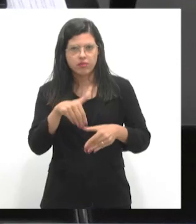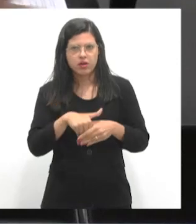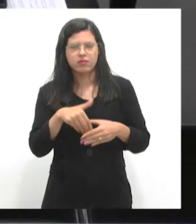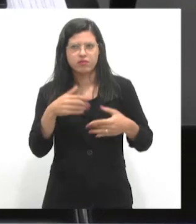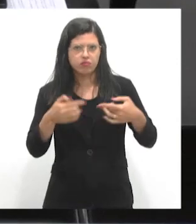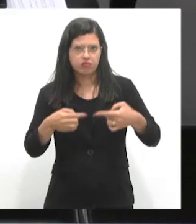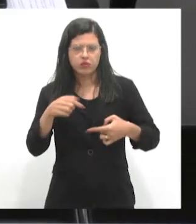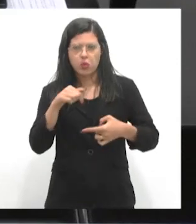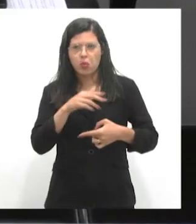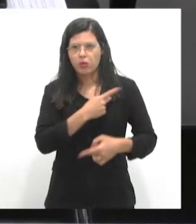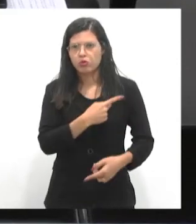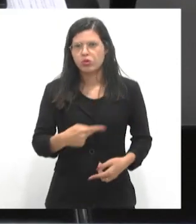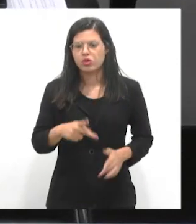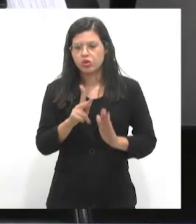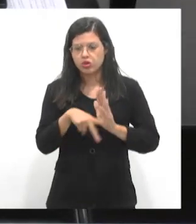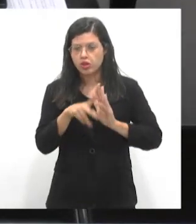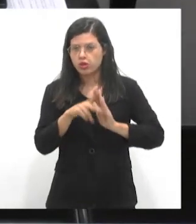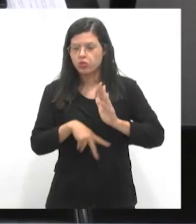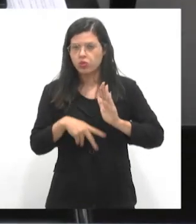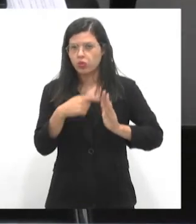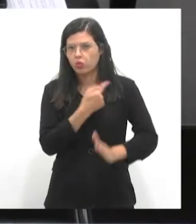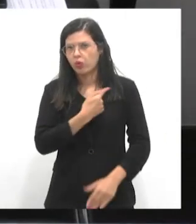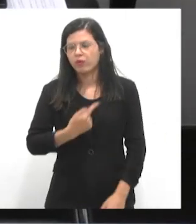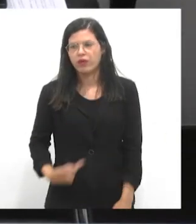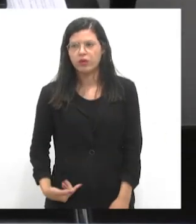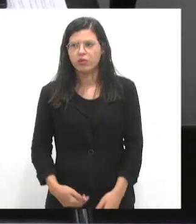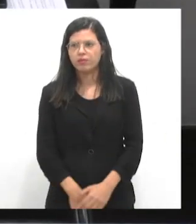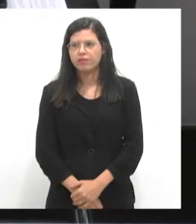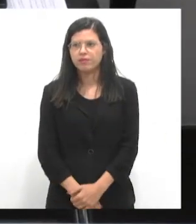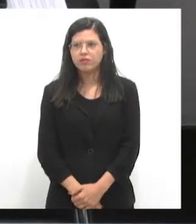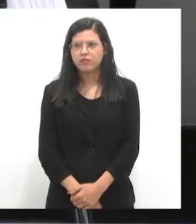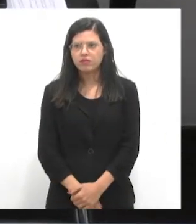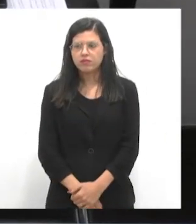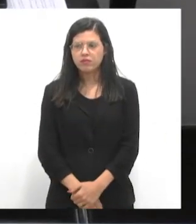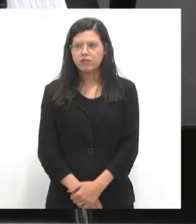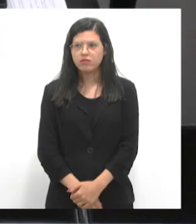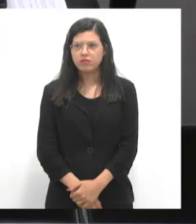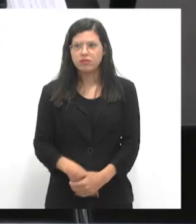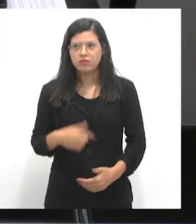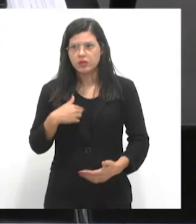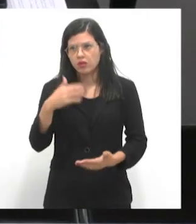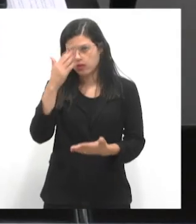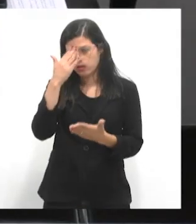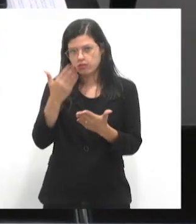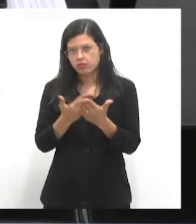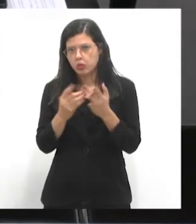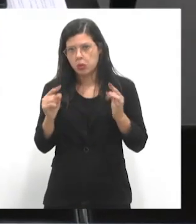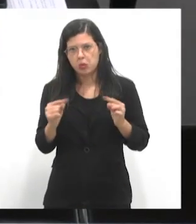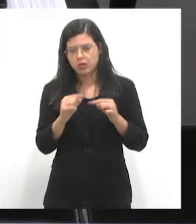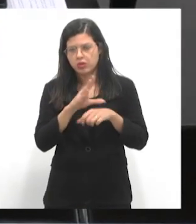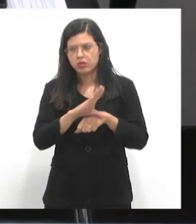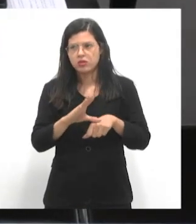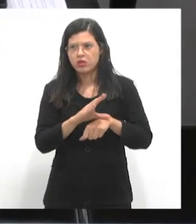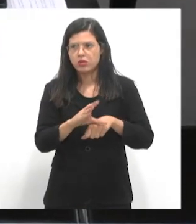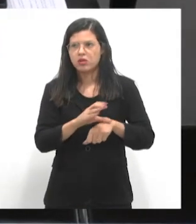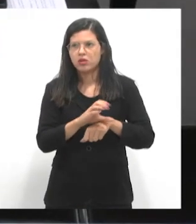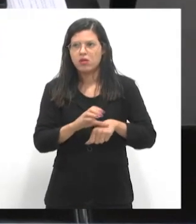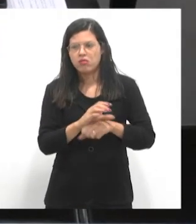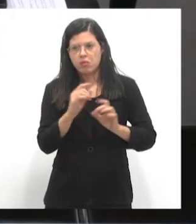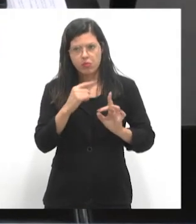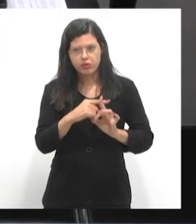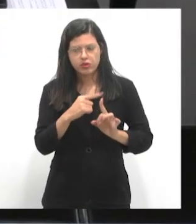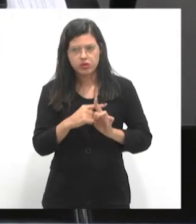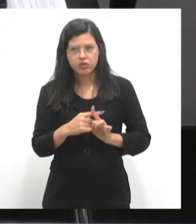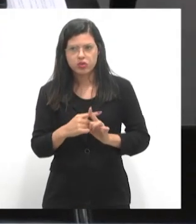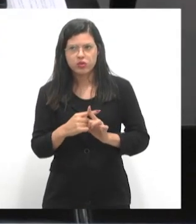Que eu, nesse especificamente do governo, eu considero constitucional e considero positivo, que o que eu